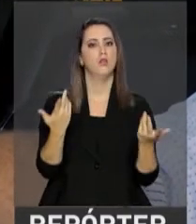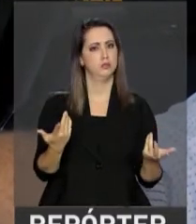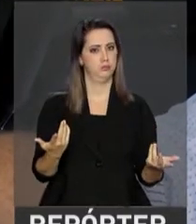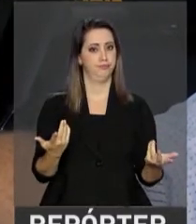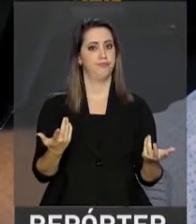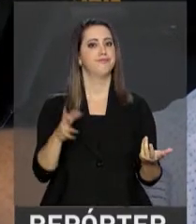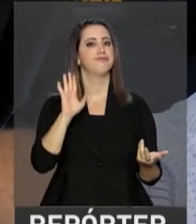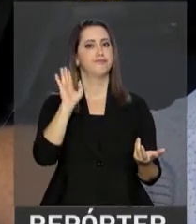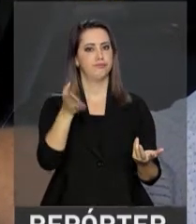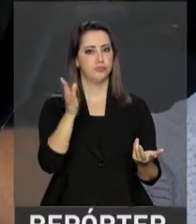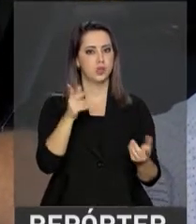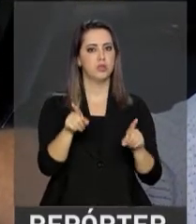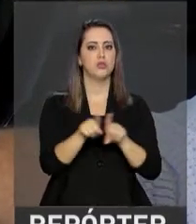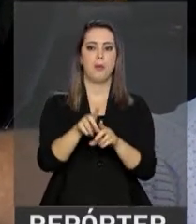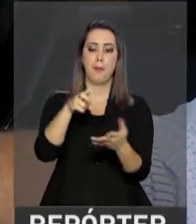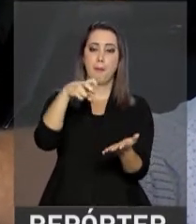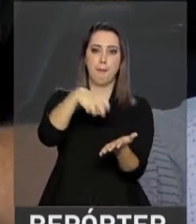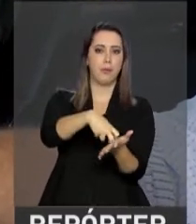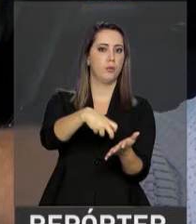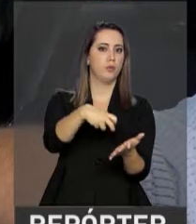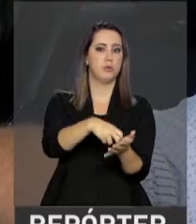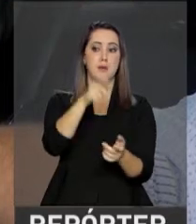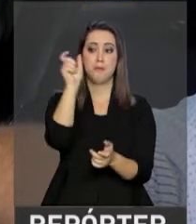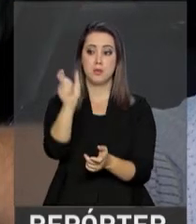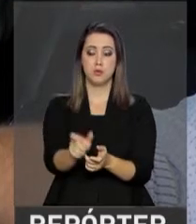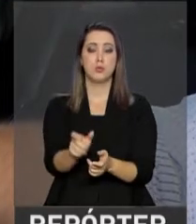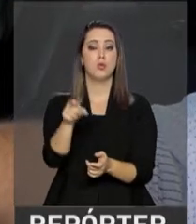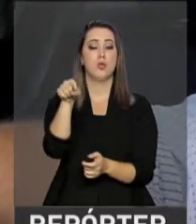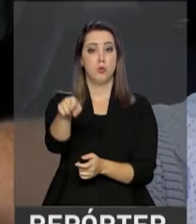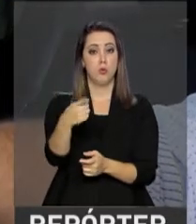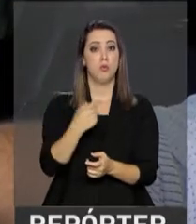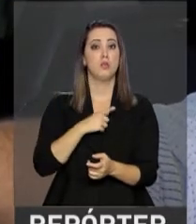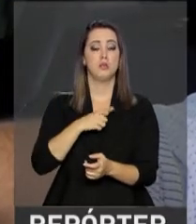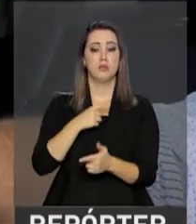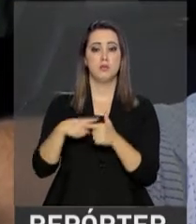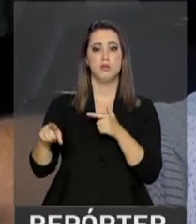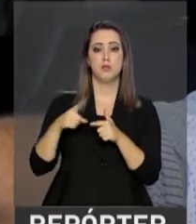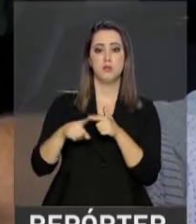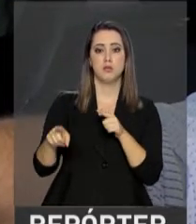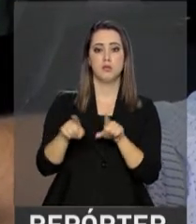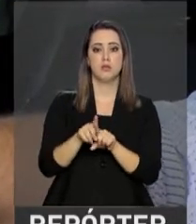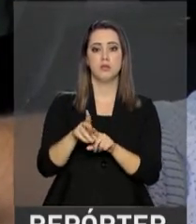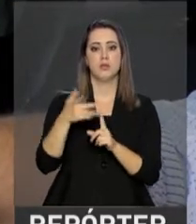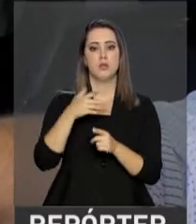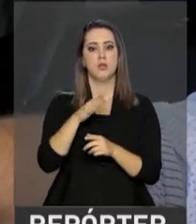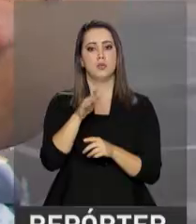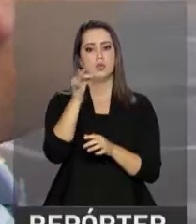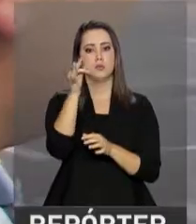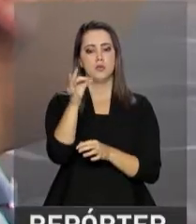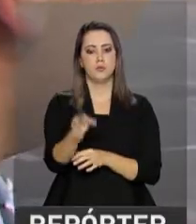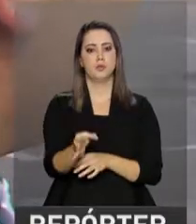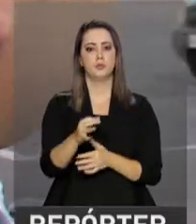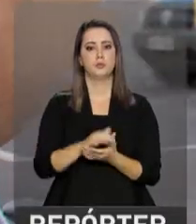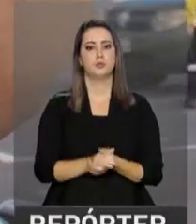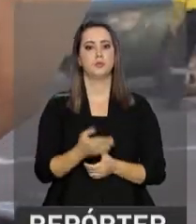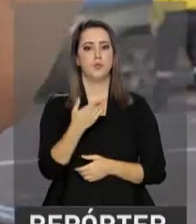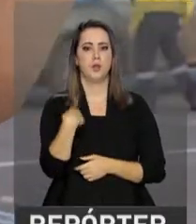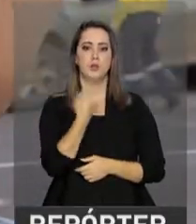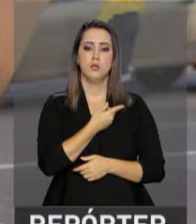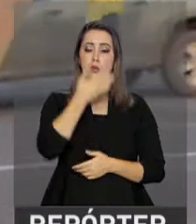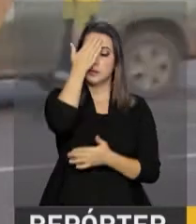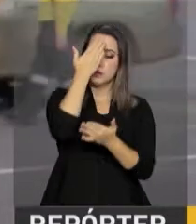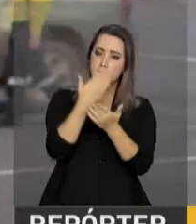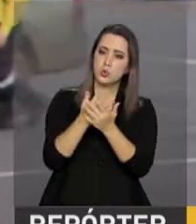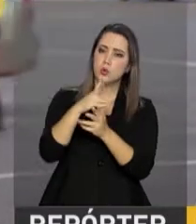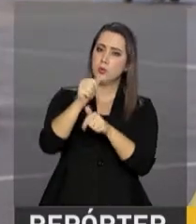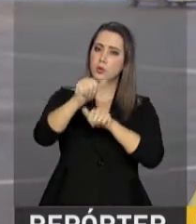resultado nenhum se pune alguém que causa um resultado bom resultado lesivo um estado de fato nós acreditamos que toda mudança que vem